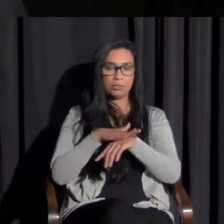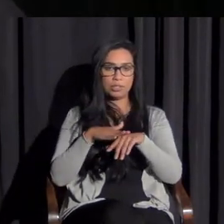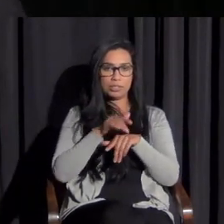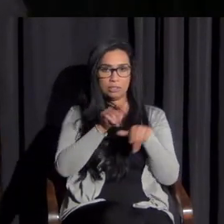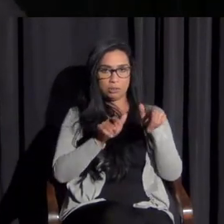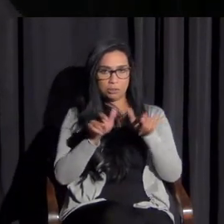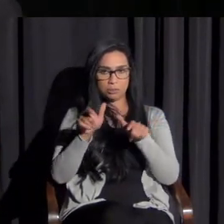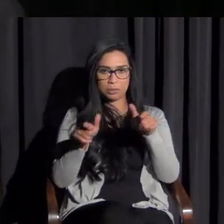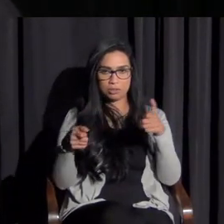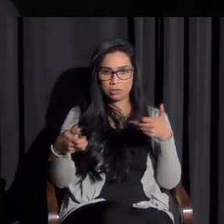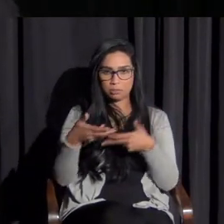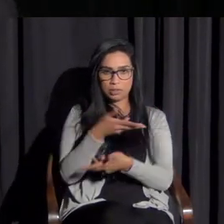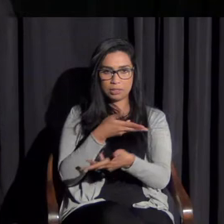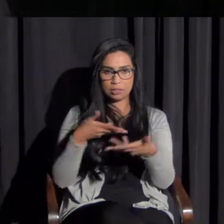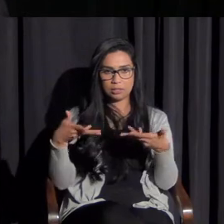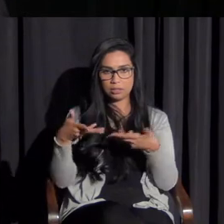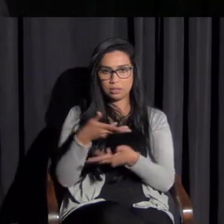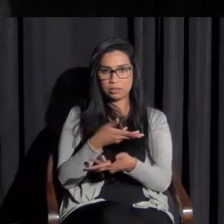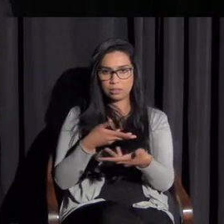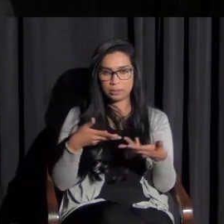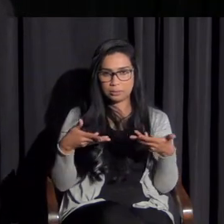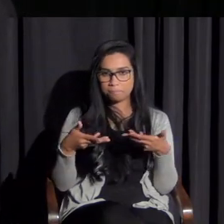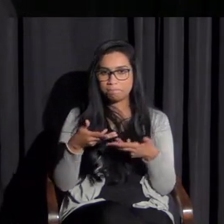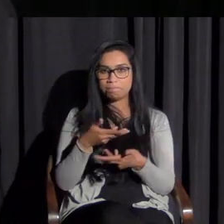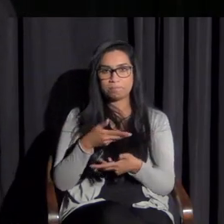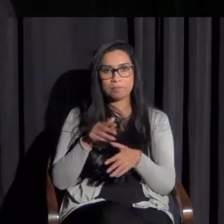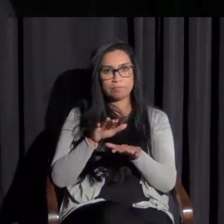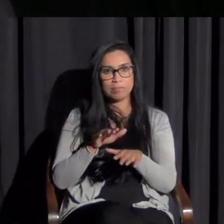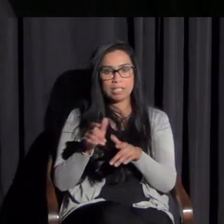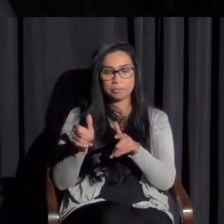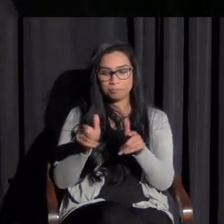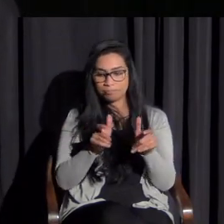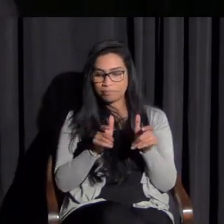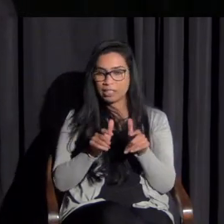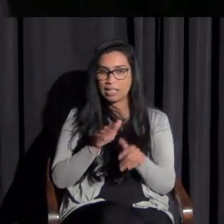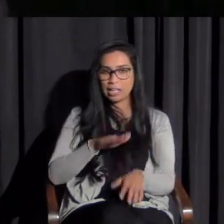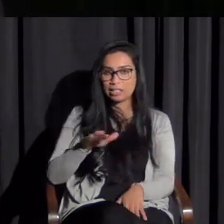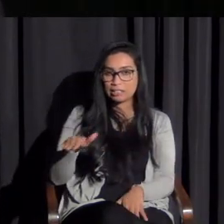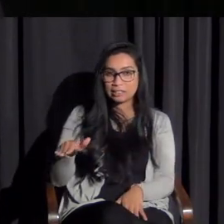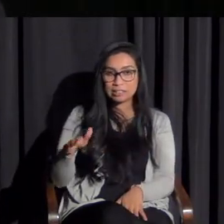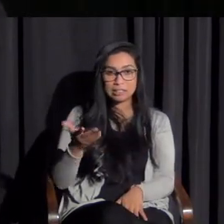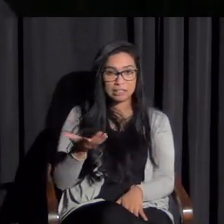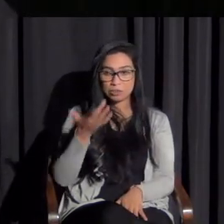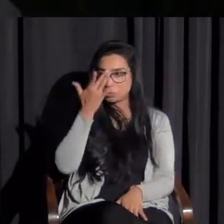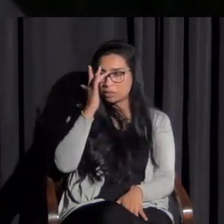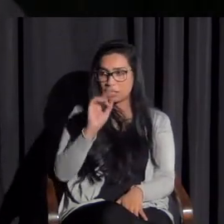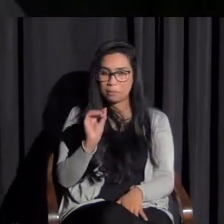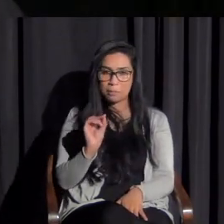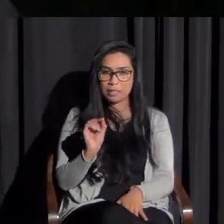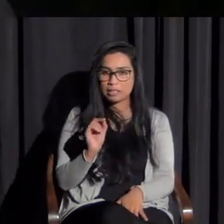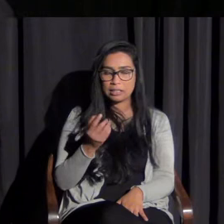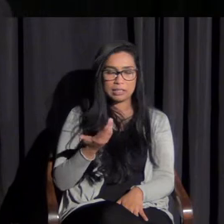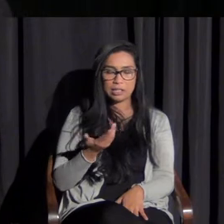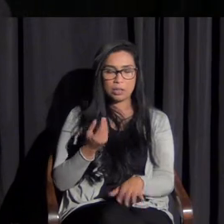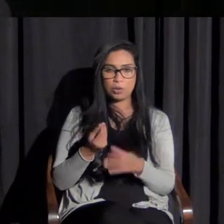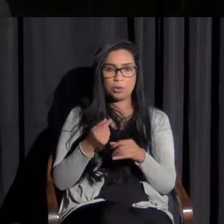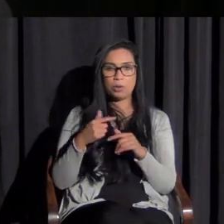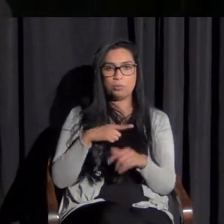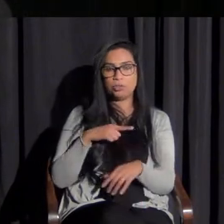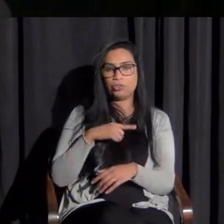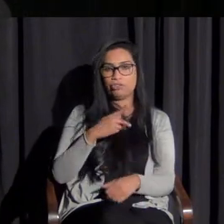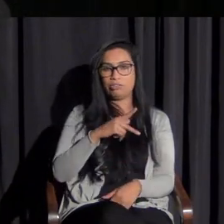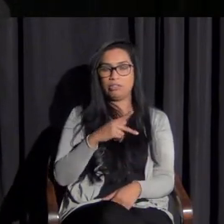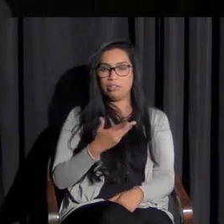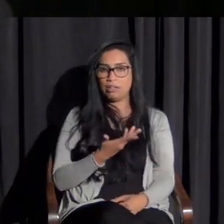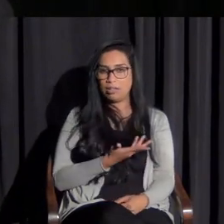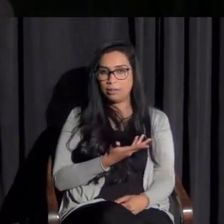eram próximas ali da região, diziam: mas as crianças nunca usaram e passaram a usar agora, porque eram as crianças ocupantes. Então, demonstravam